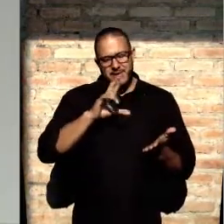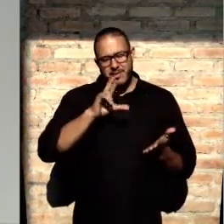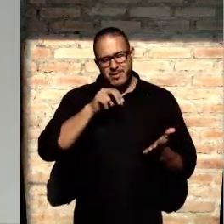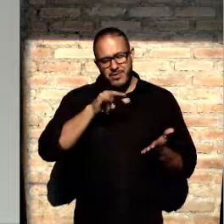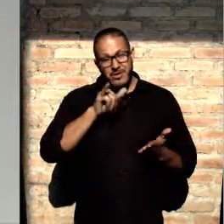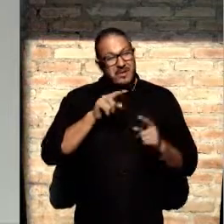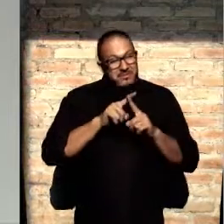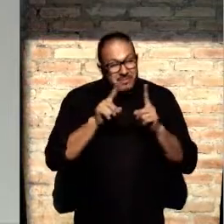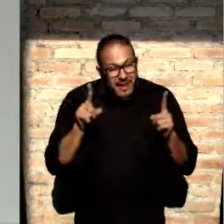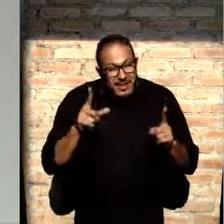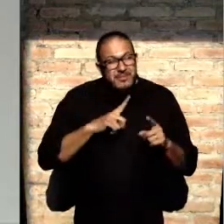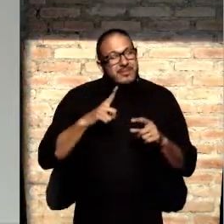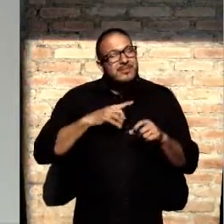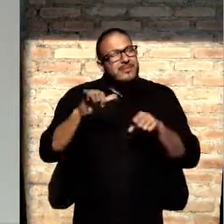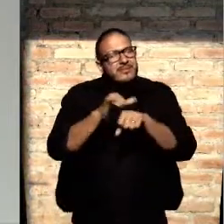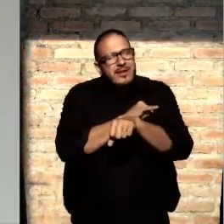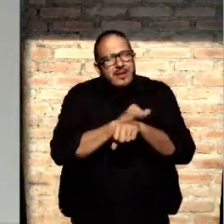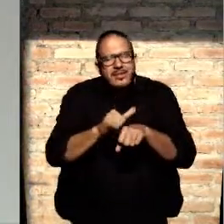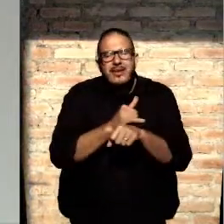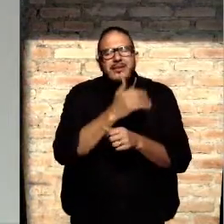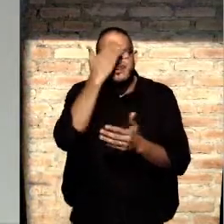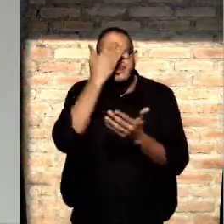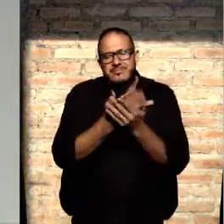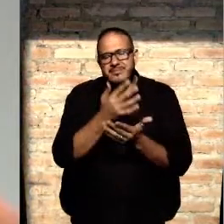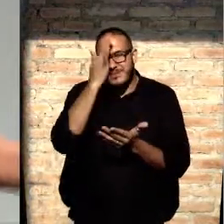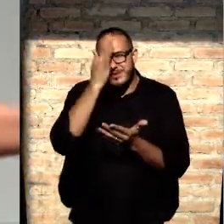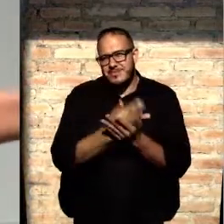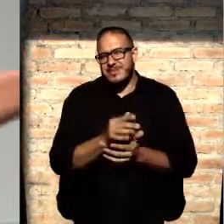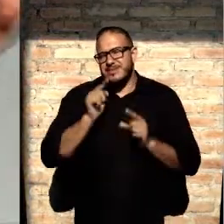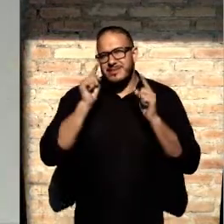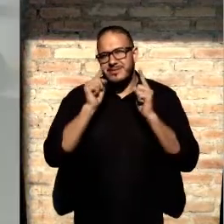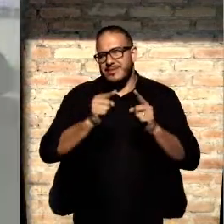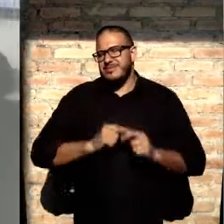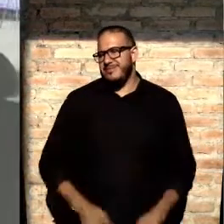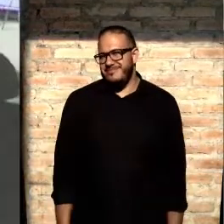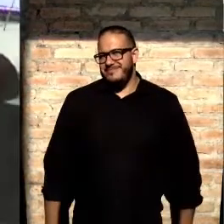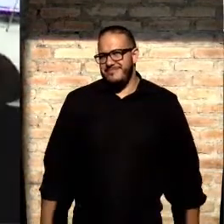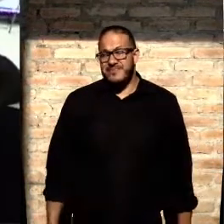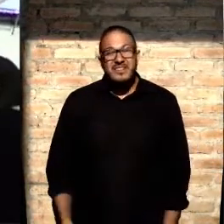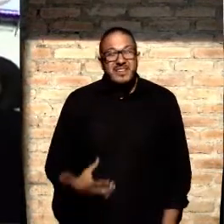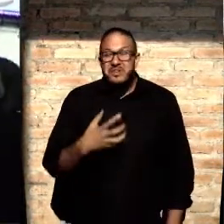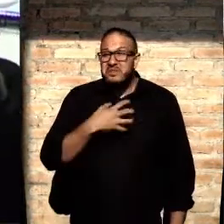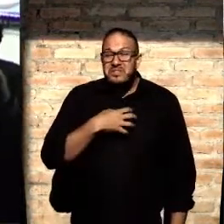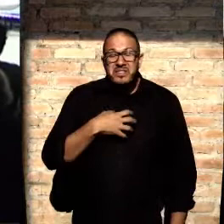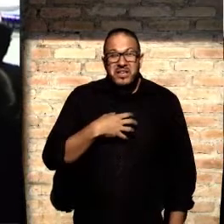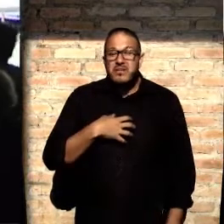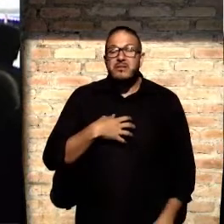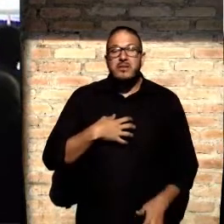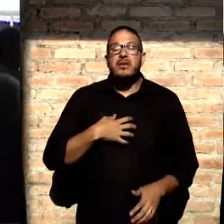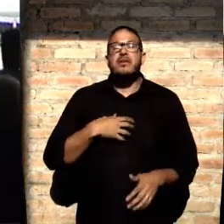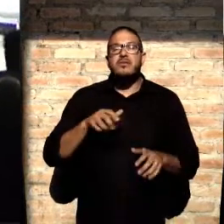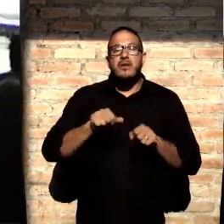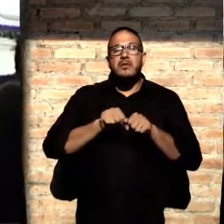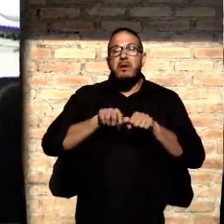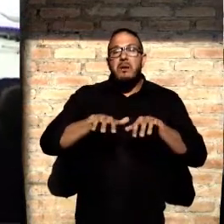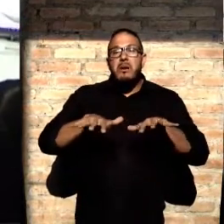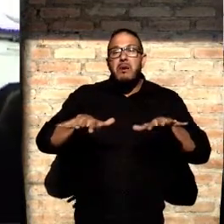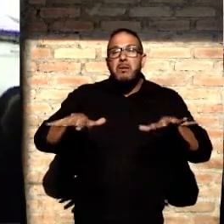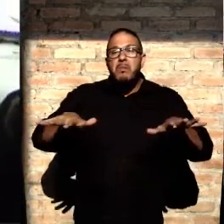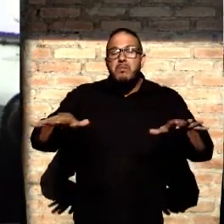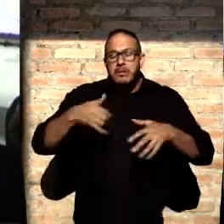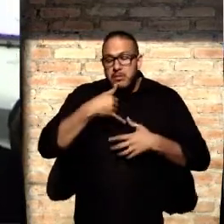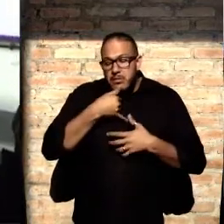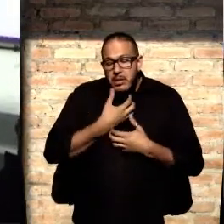estratégias de esperança porque eu sinto que é uma epidemia grande de melancolia